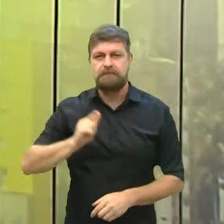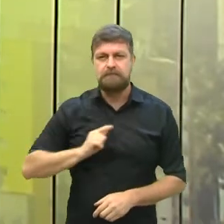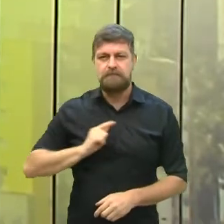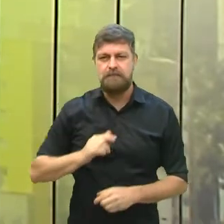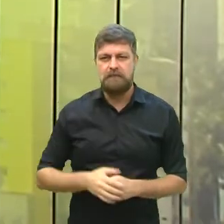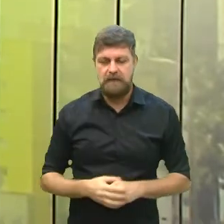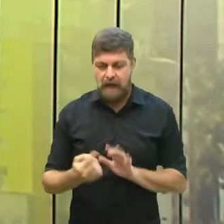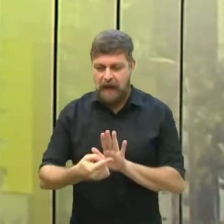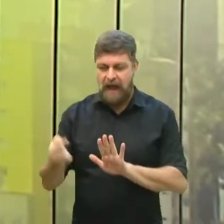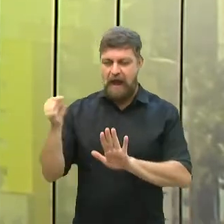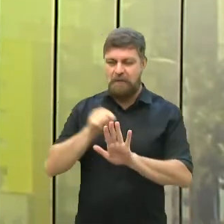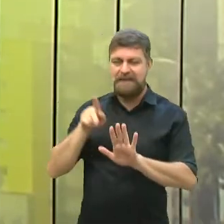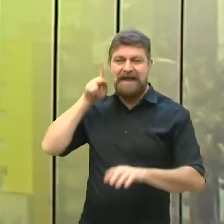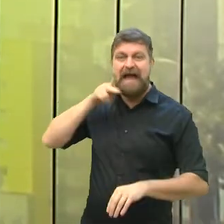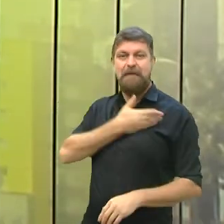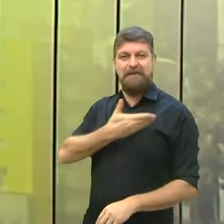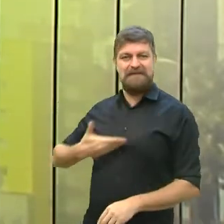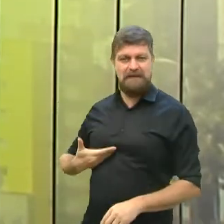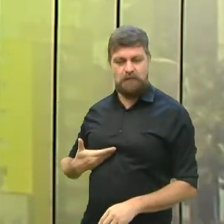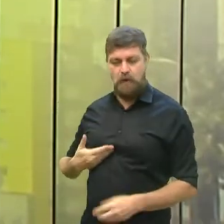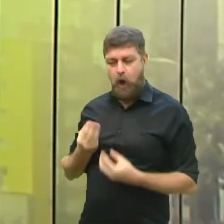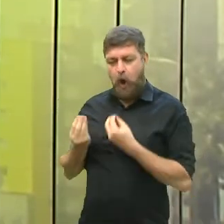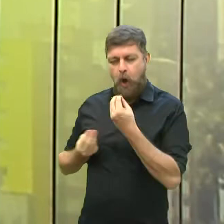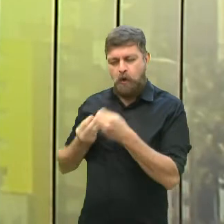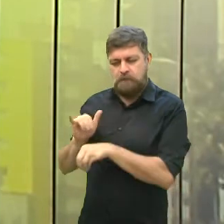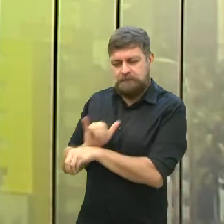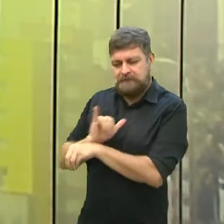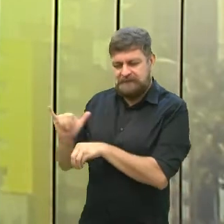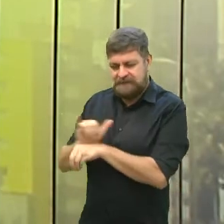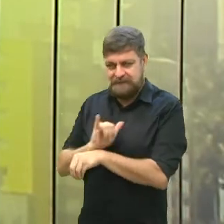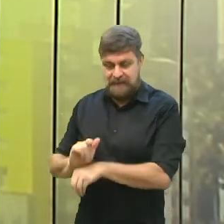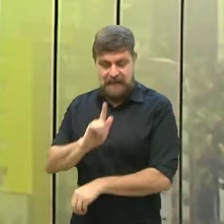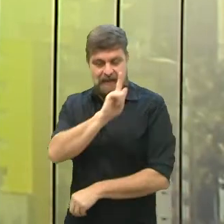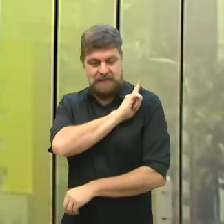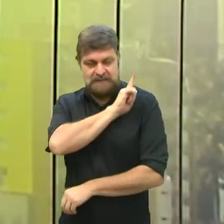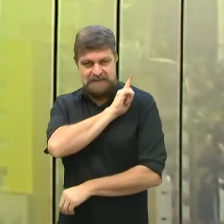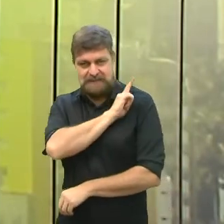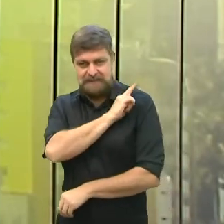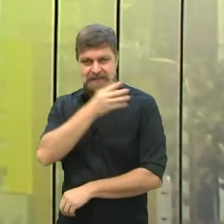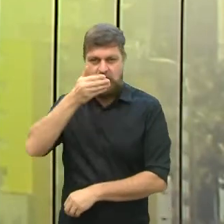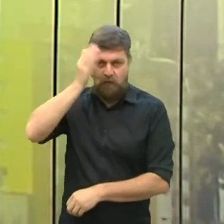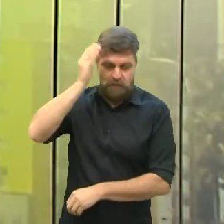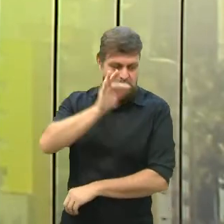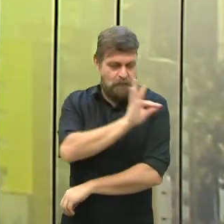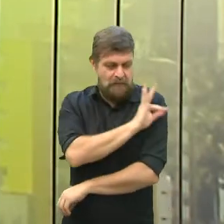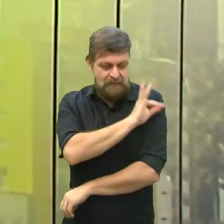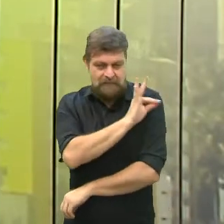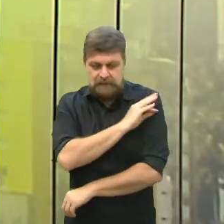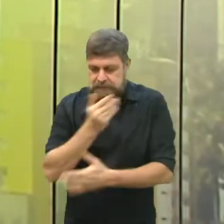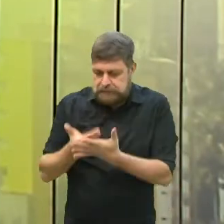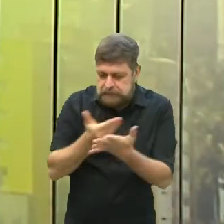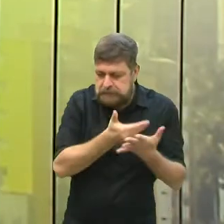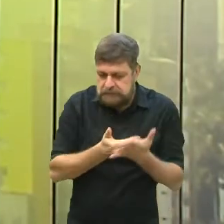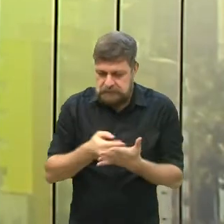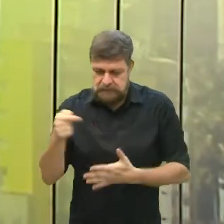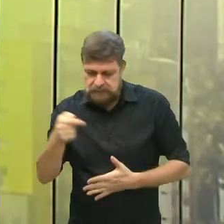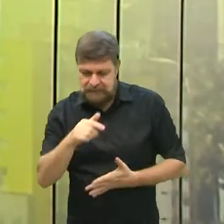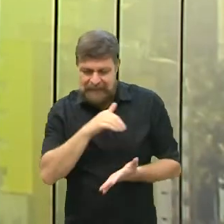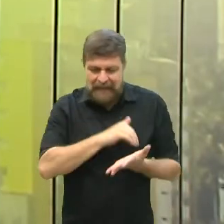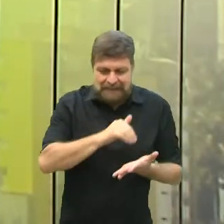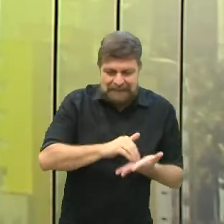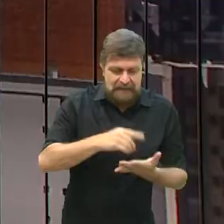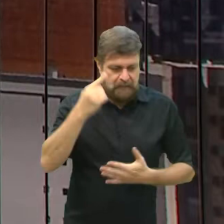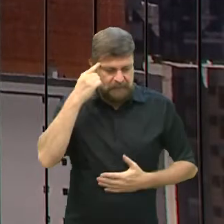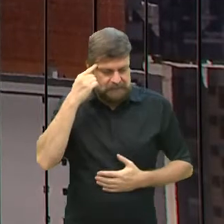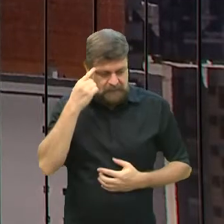esses bastidores da política pública, né? Como é que a gestão municipal realmente se debruça para falar, vamos tornar